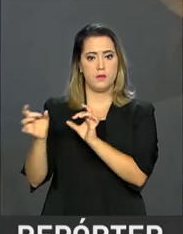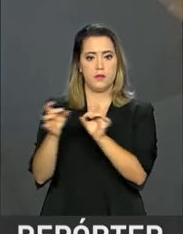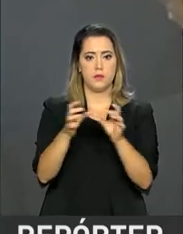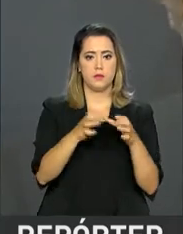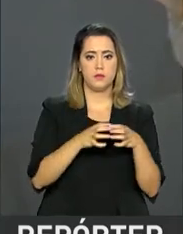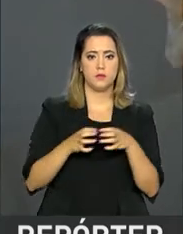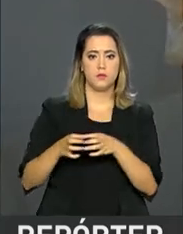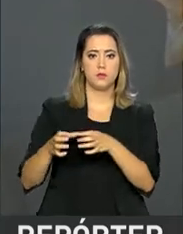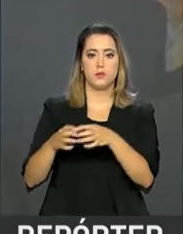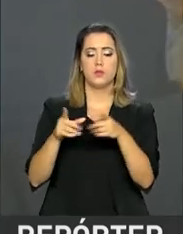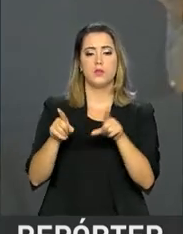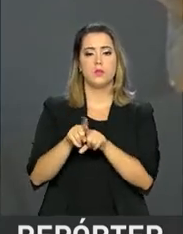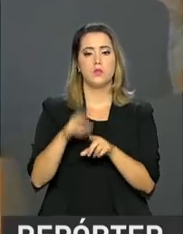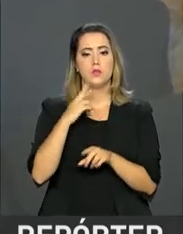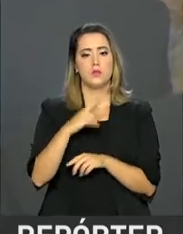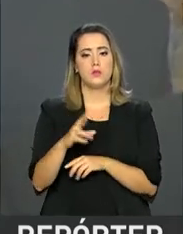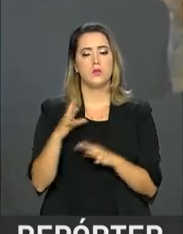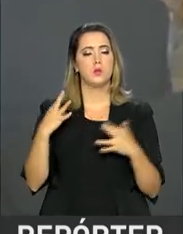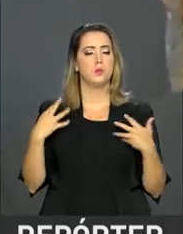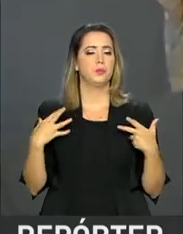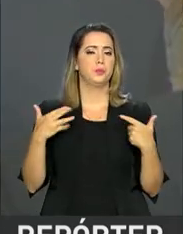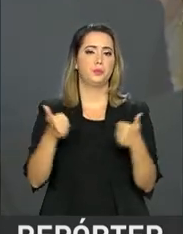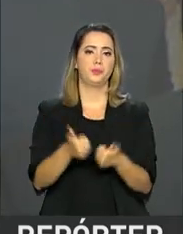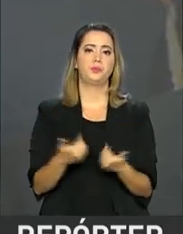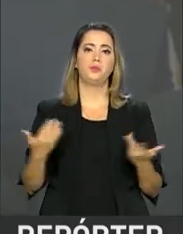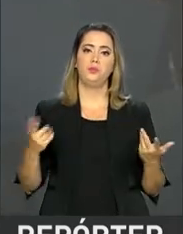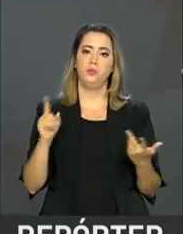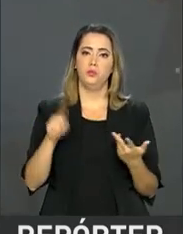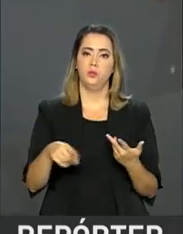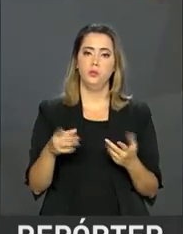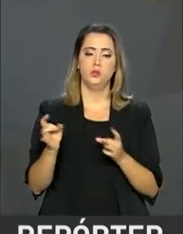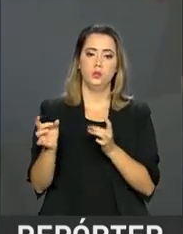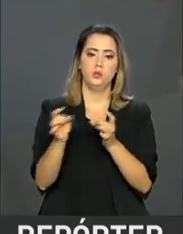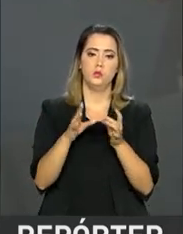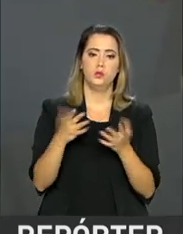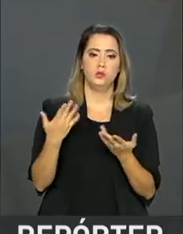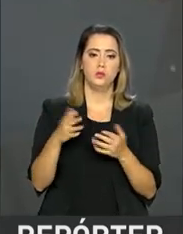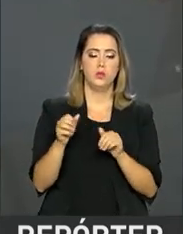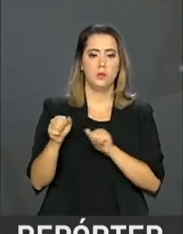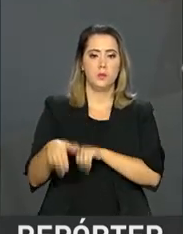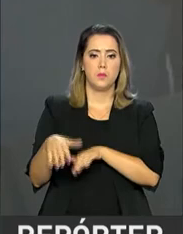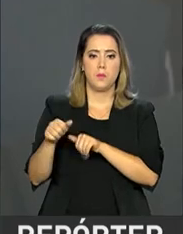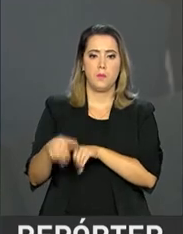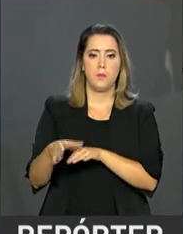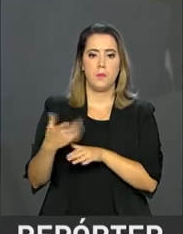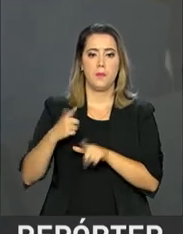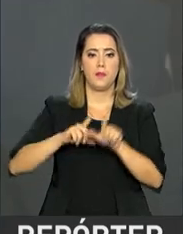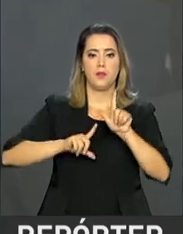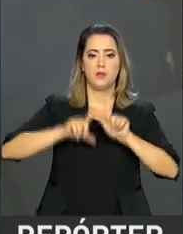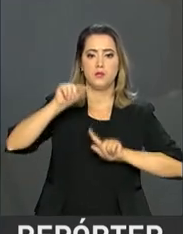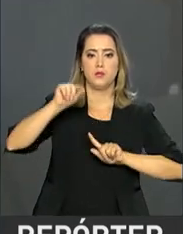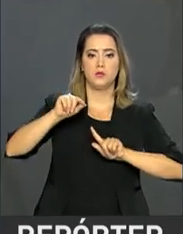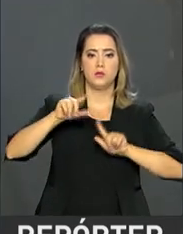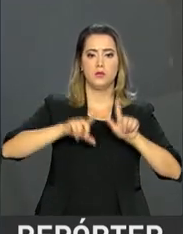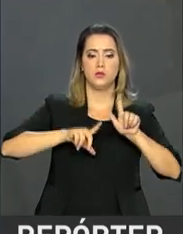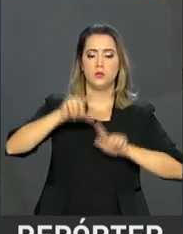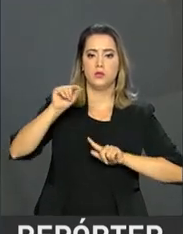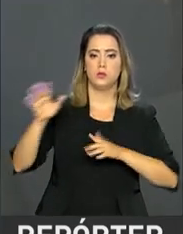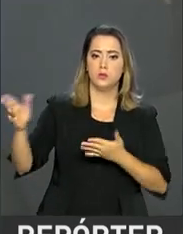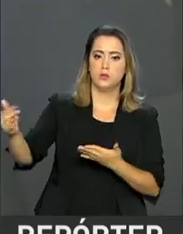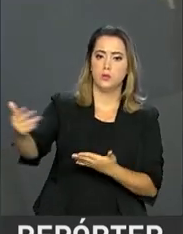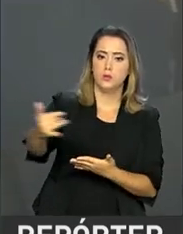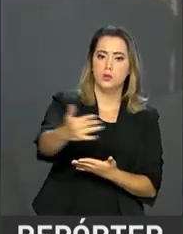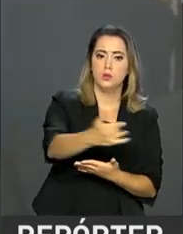em maio que teve um resultado excelente e o leilão de setembro ante que teve um recorde de arrecadação de